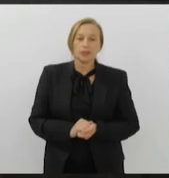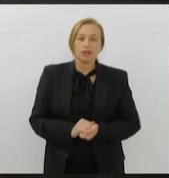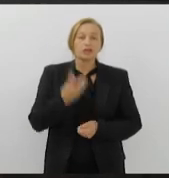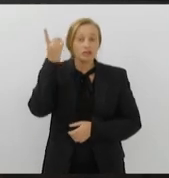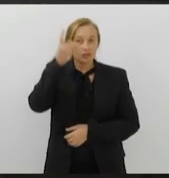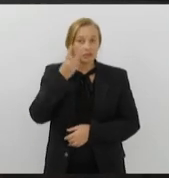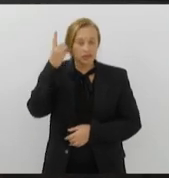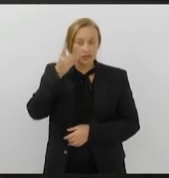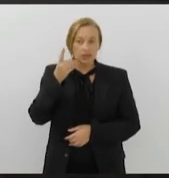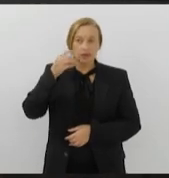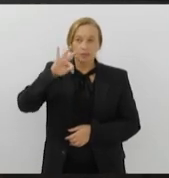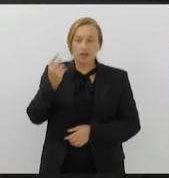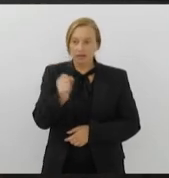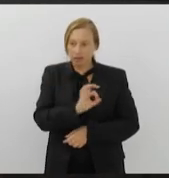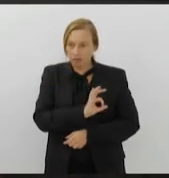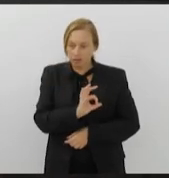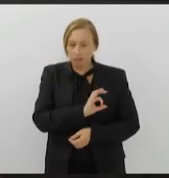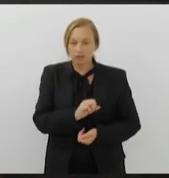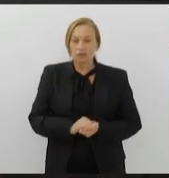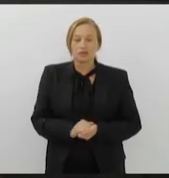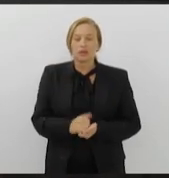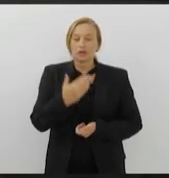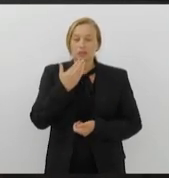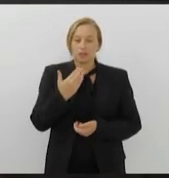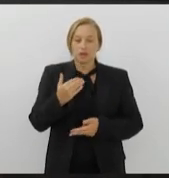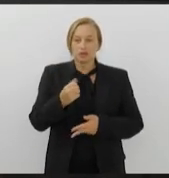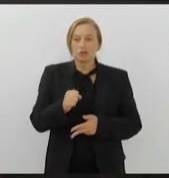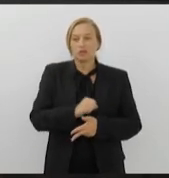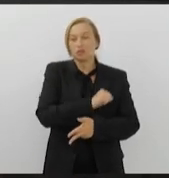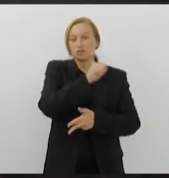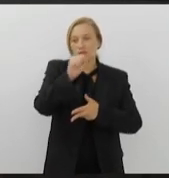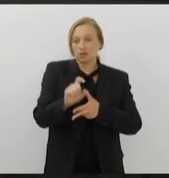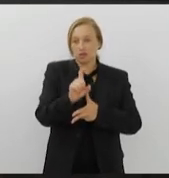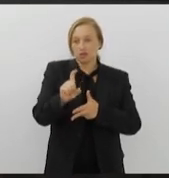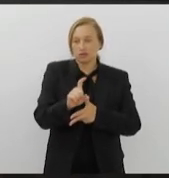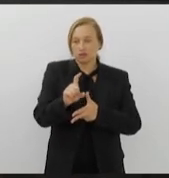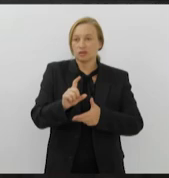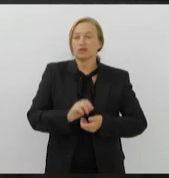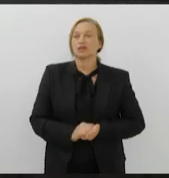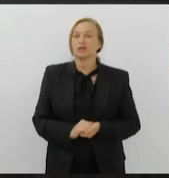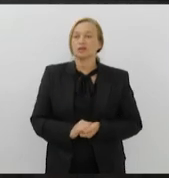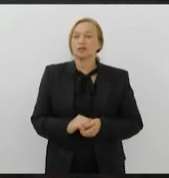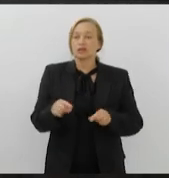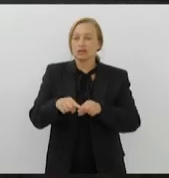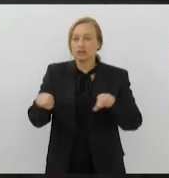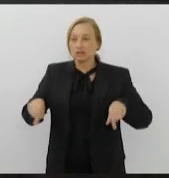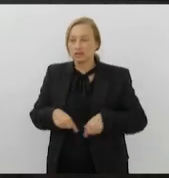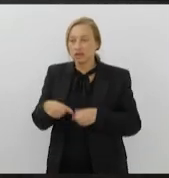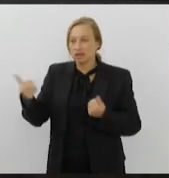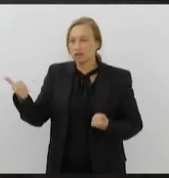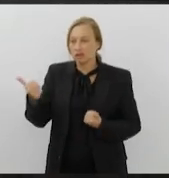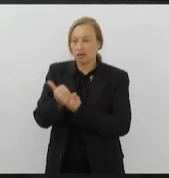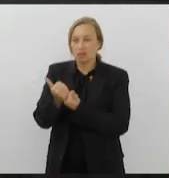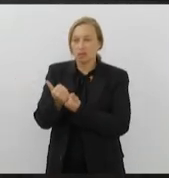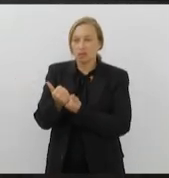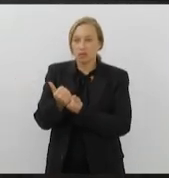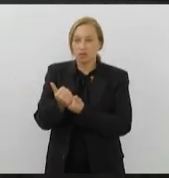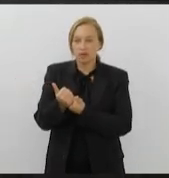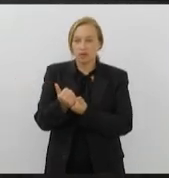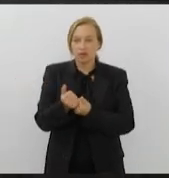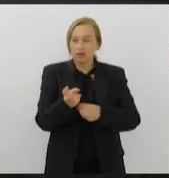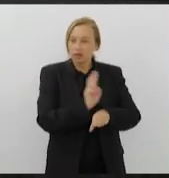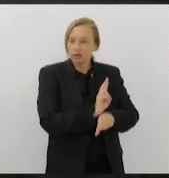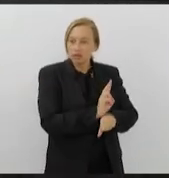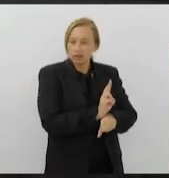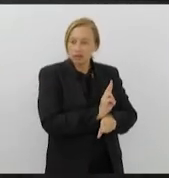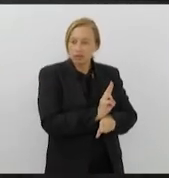da deputada Marta Rocha, que autoriza o Poder Executivo a disponibilizar salas de apoio aos agentes da segurança